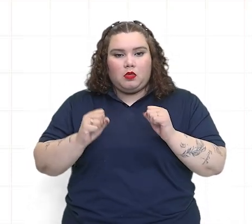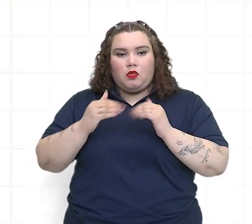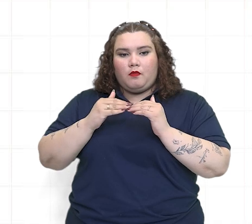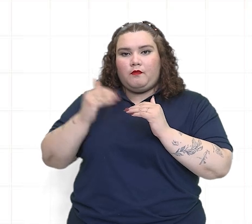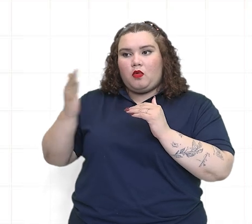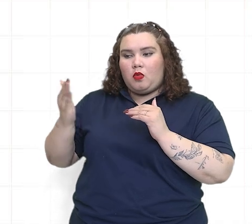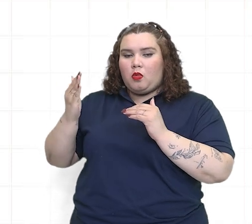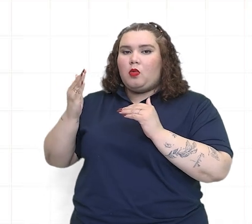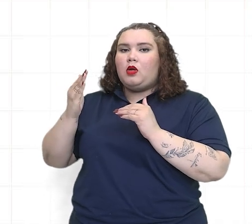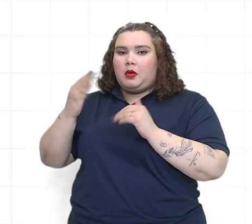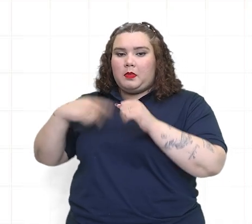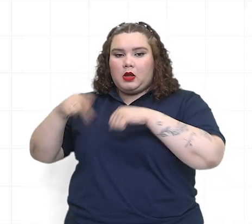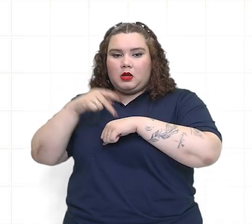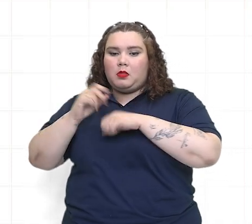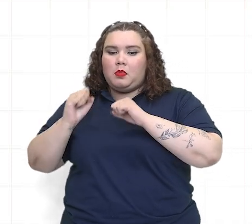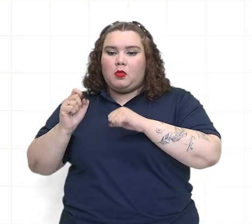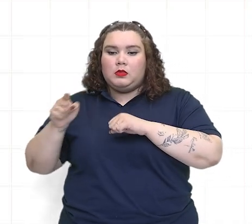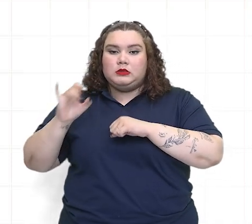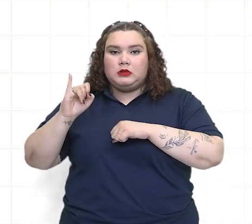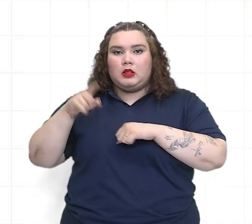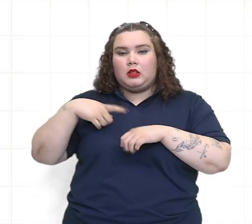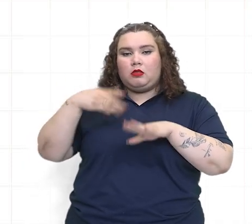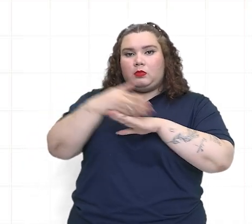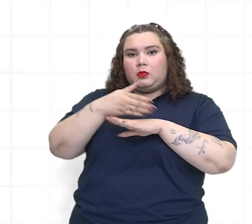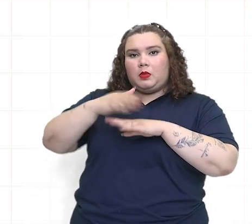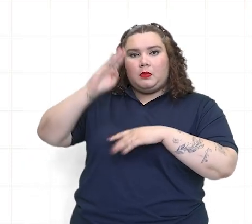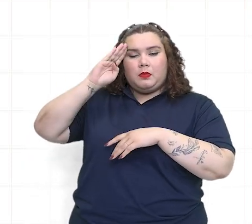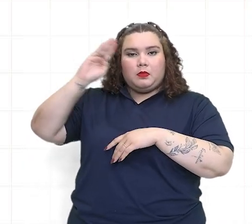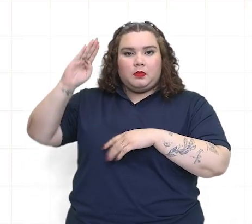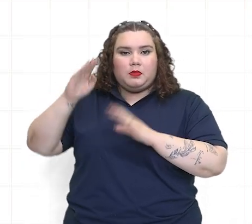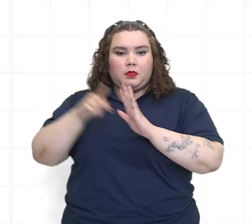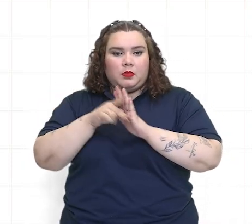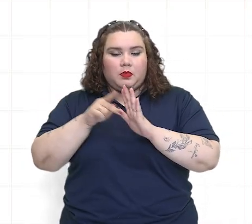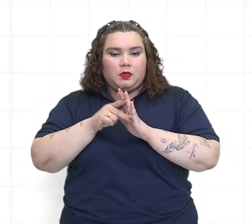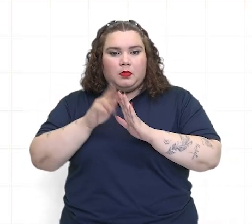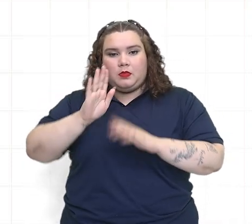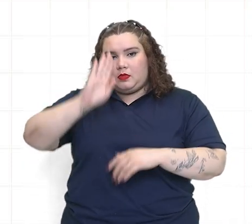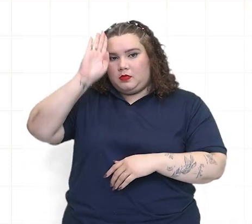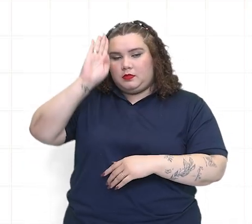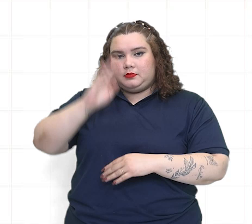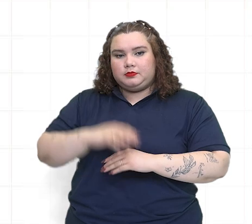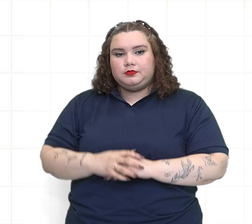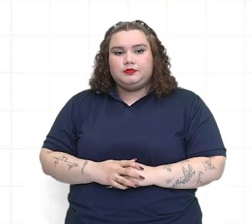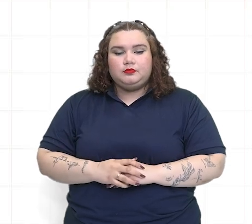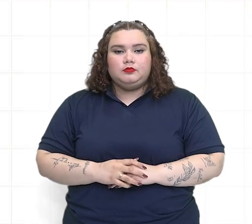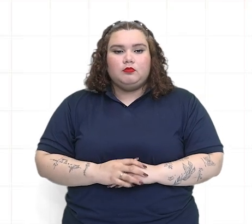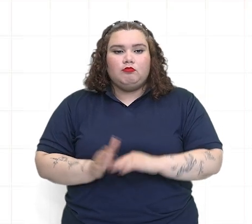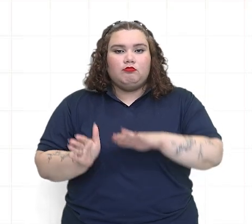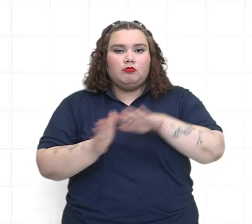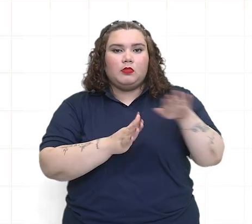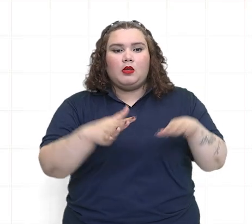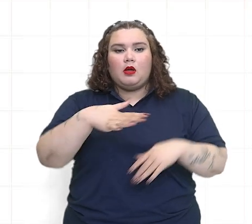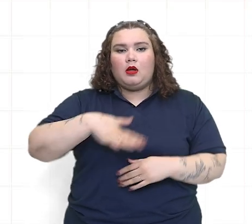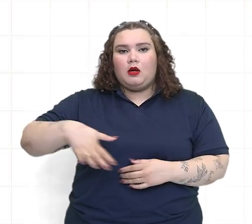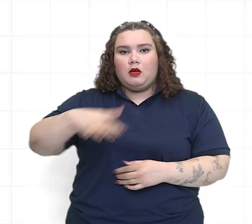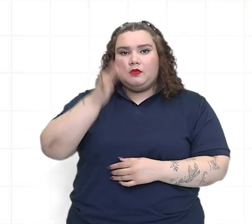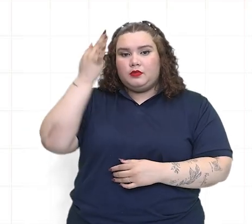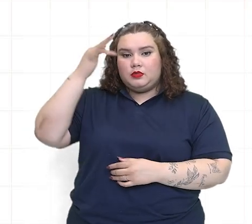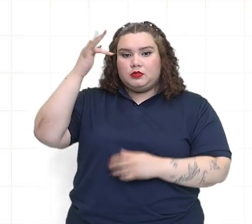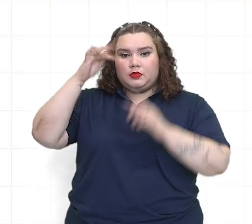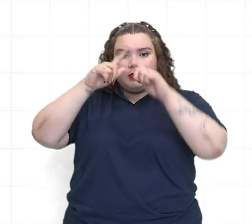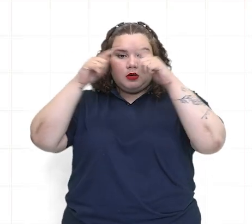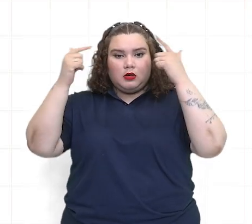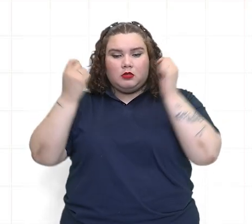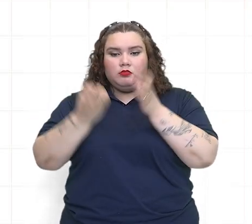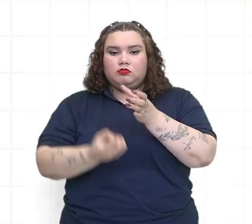haviam servido a Roma. E vamos falar então um pouco sobre a filosofia, né? A filosofia grega